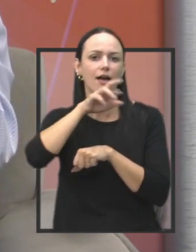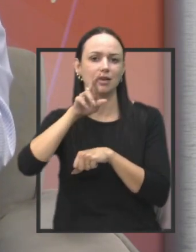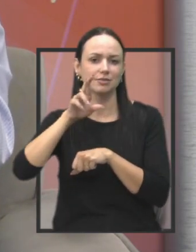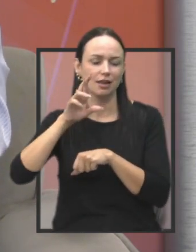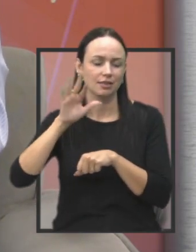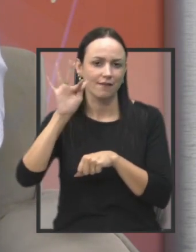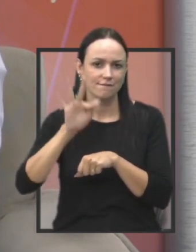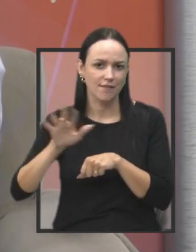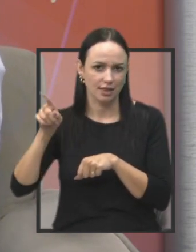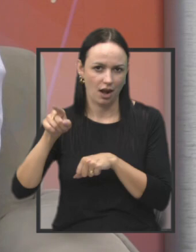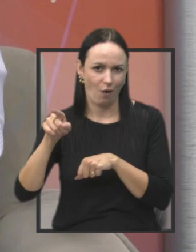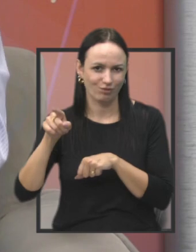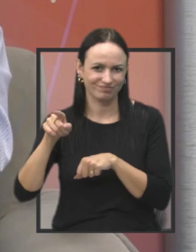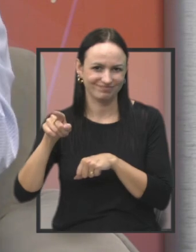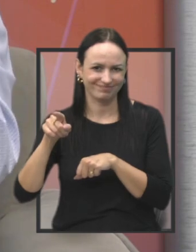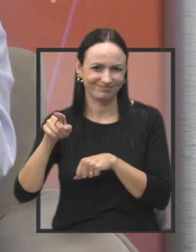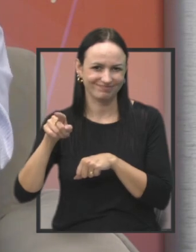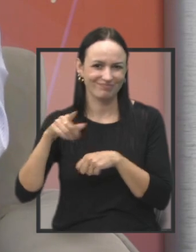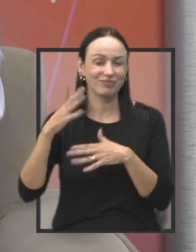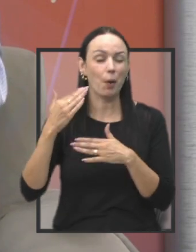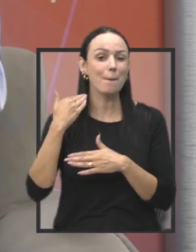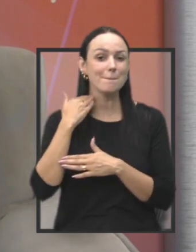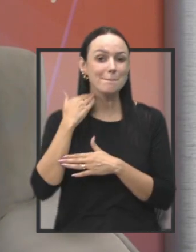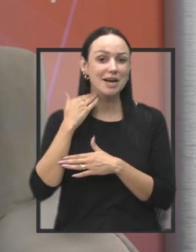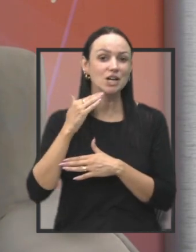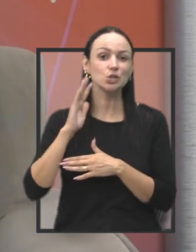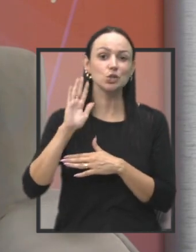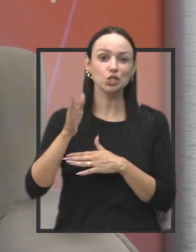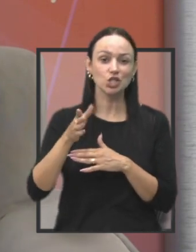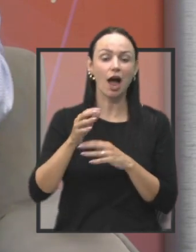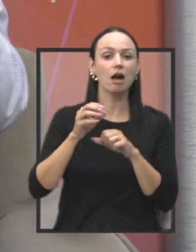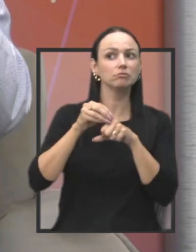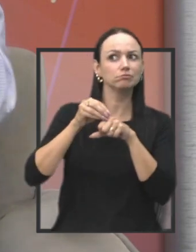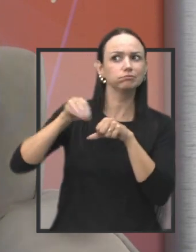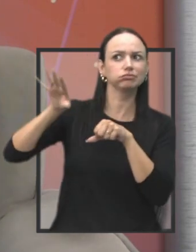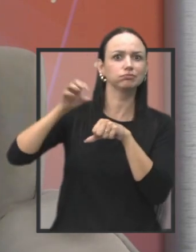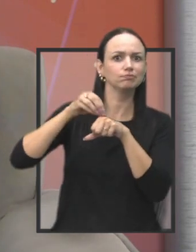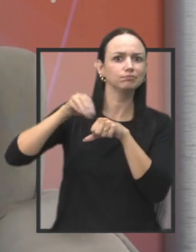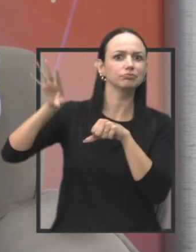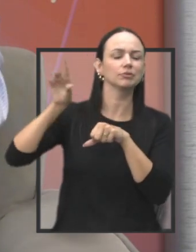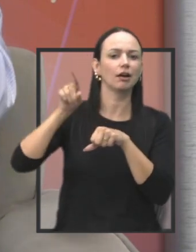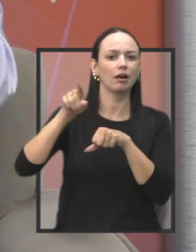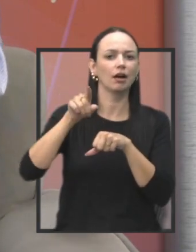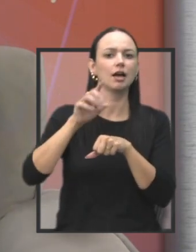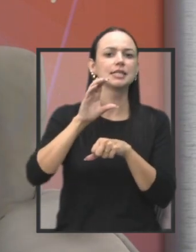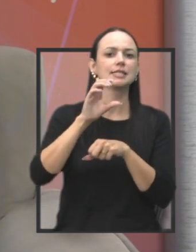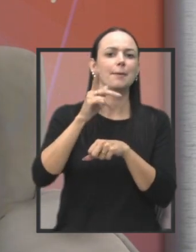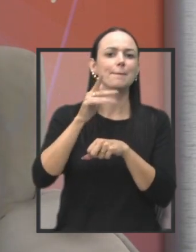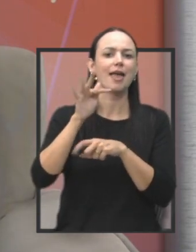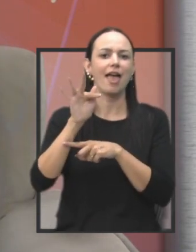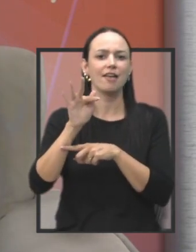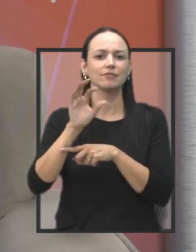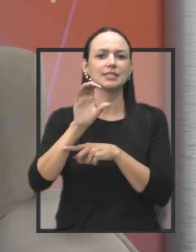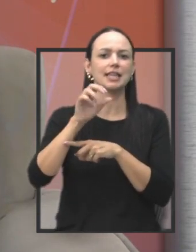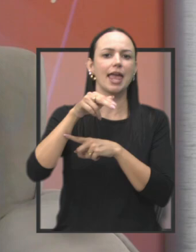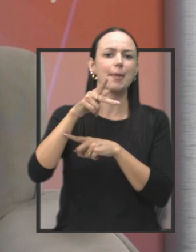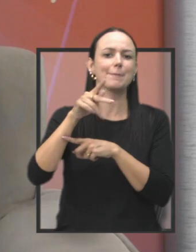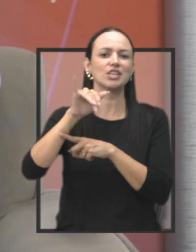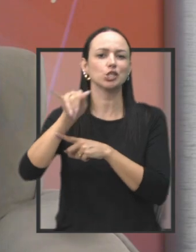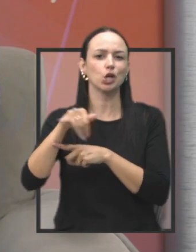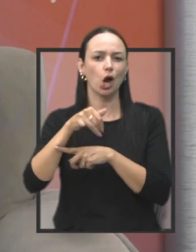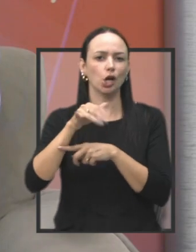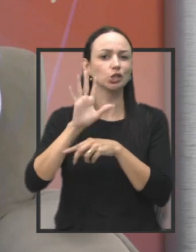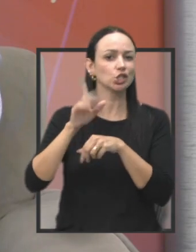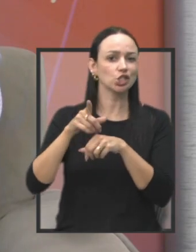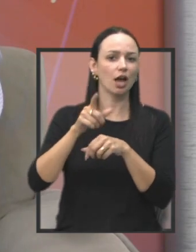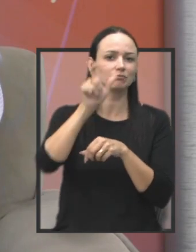bancos semestralmente já informam por CPF e por CNPJ a movimentação financeira